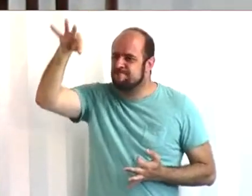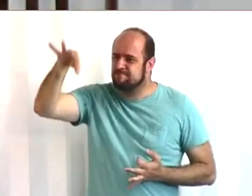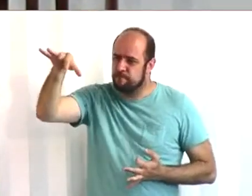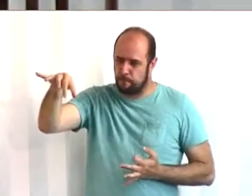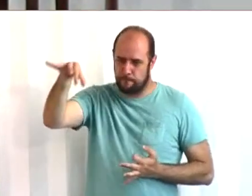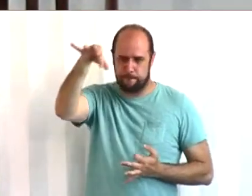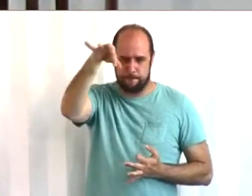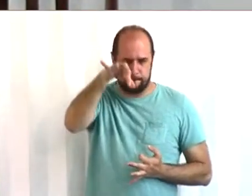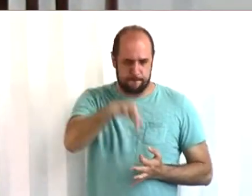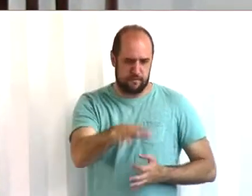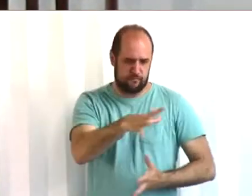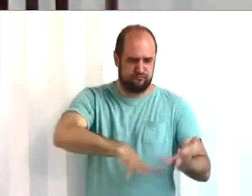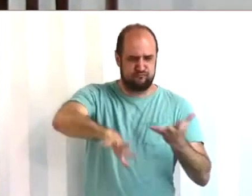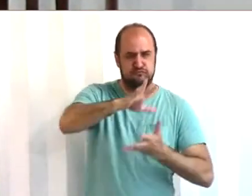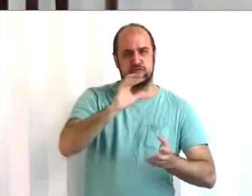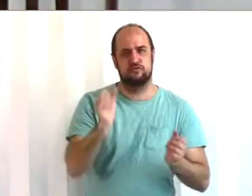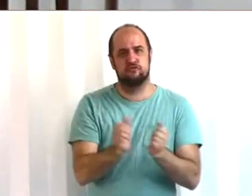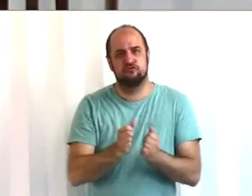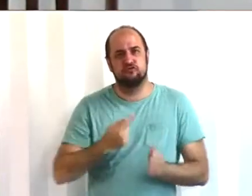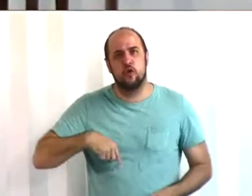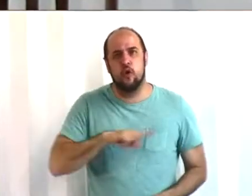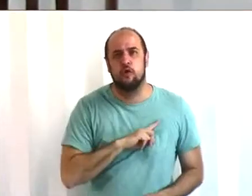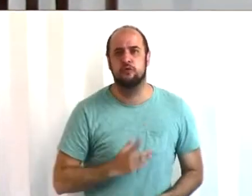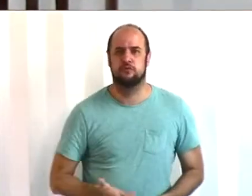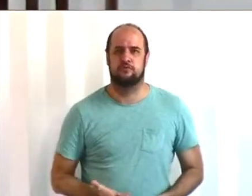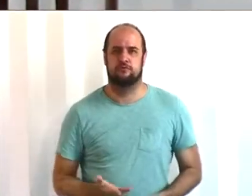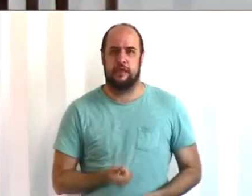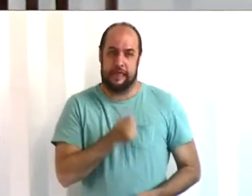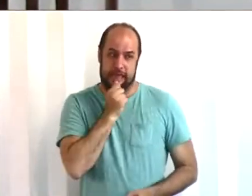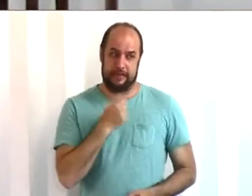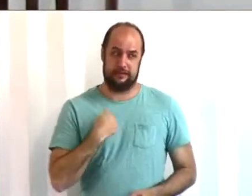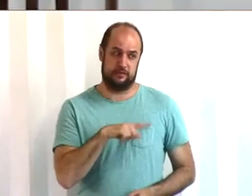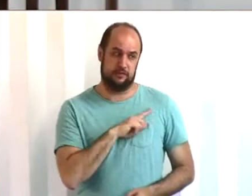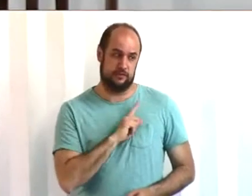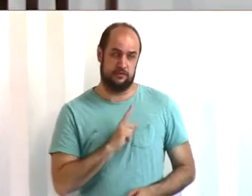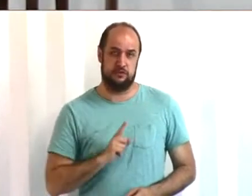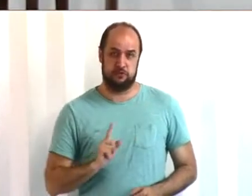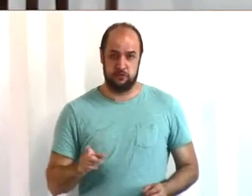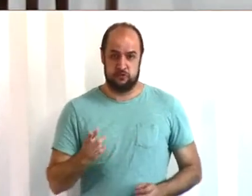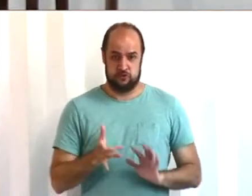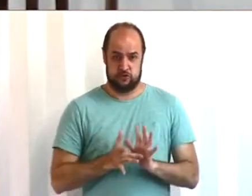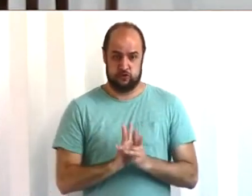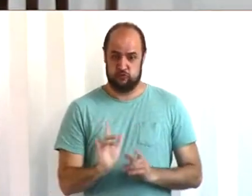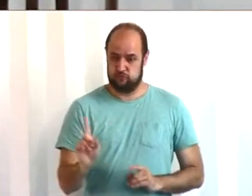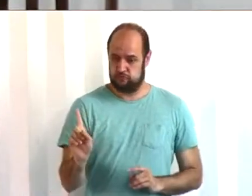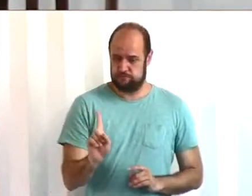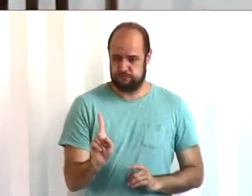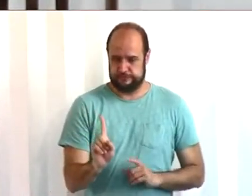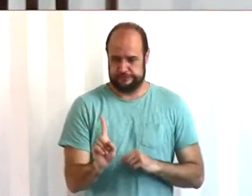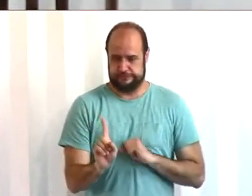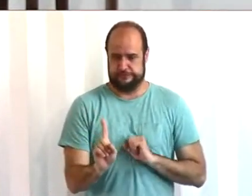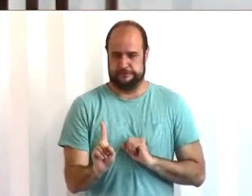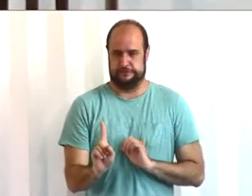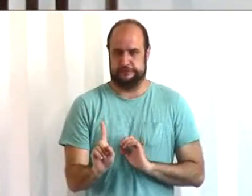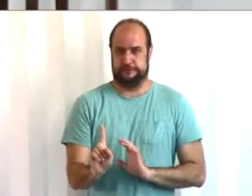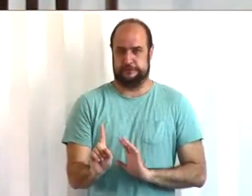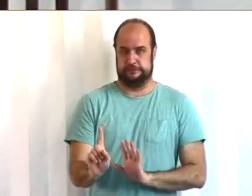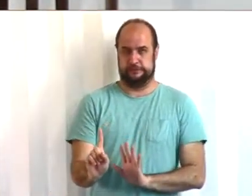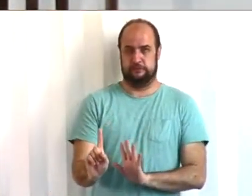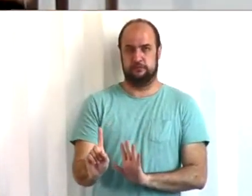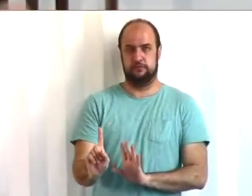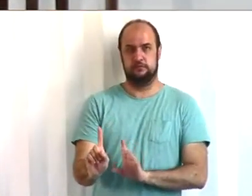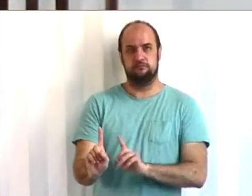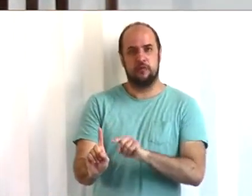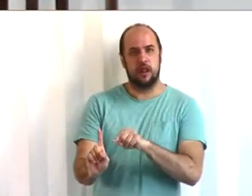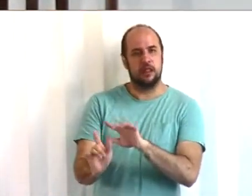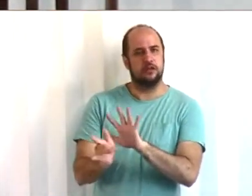Jesus entre nós, mesmo que muitas vezes, quando está entre nós, a gente quer dar um passo para trás, porque ele é santo, porque ele